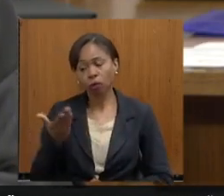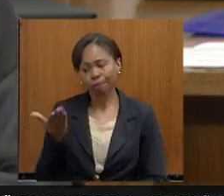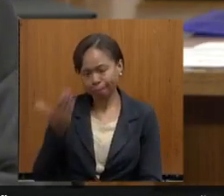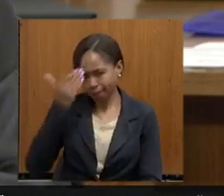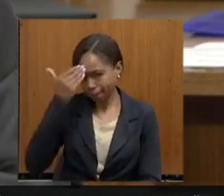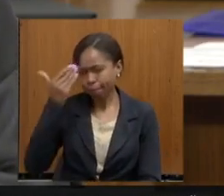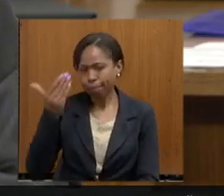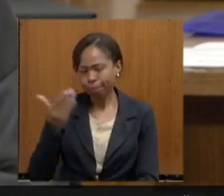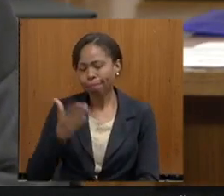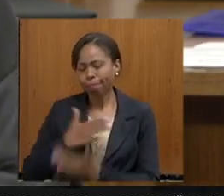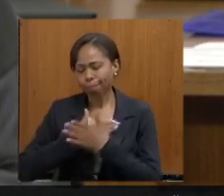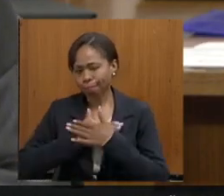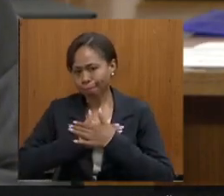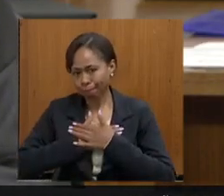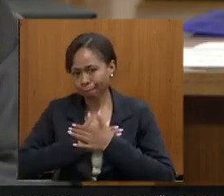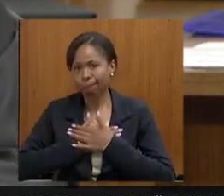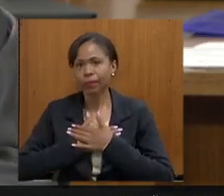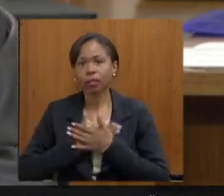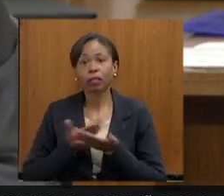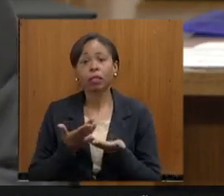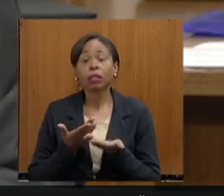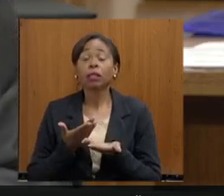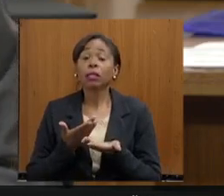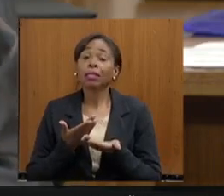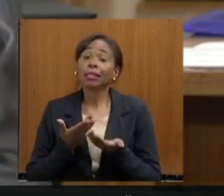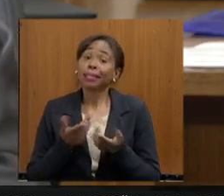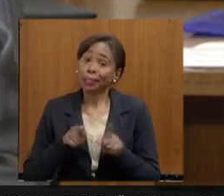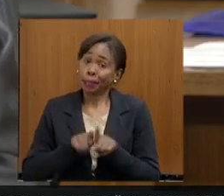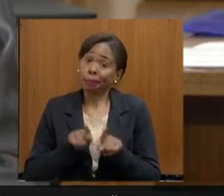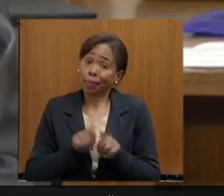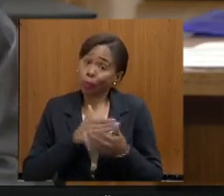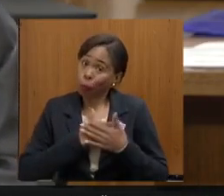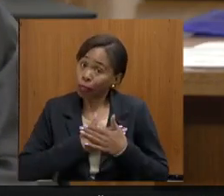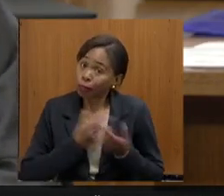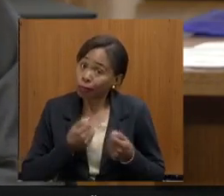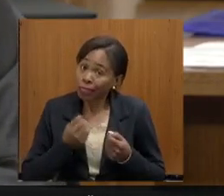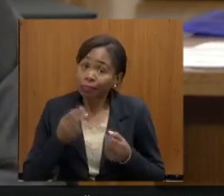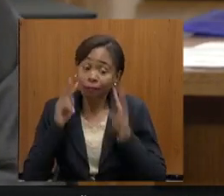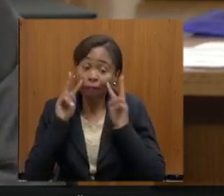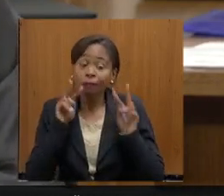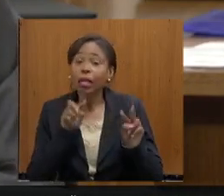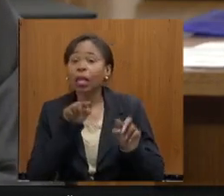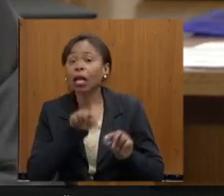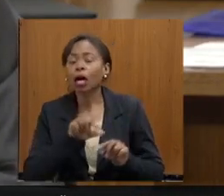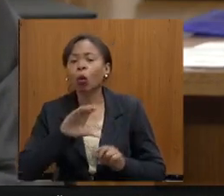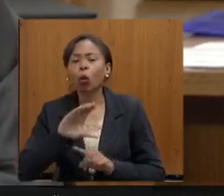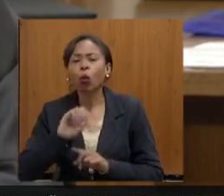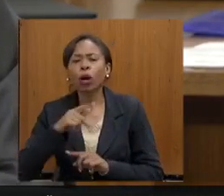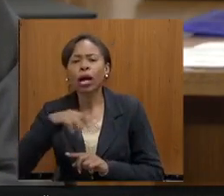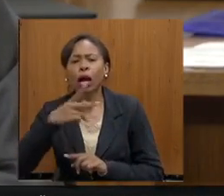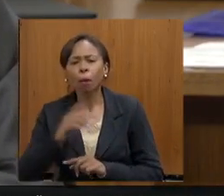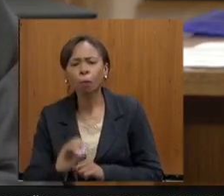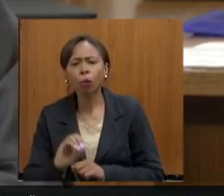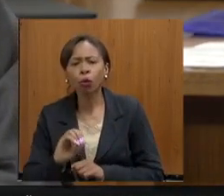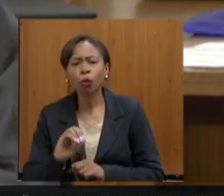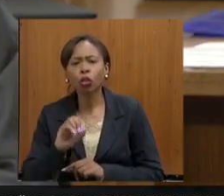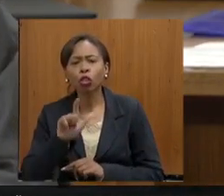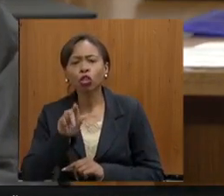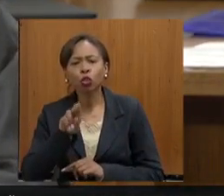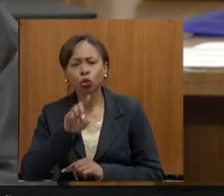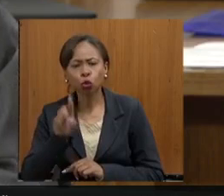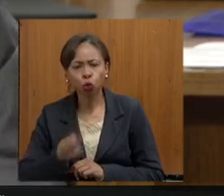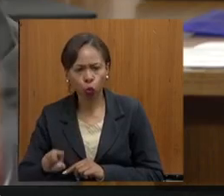é decoração e decoração temos que olhar o tema do campo de luz né que com programa realmente